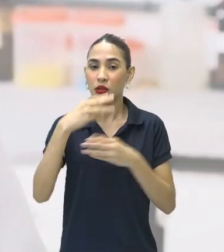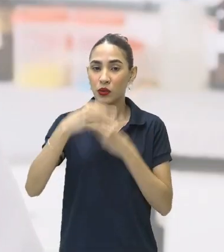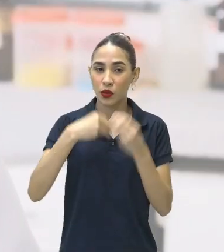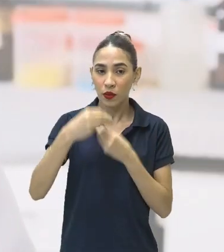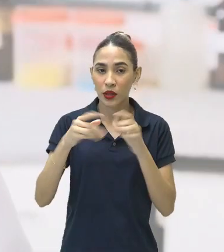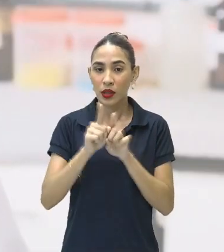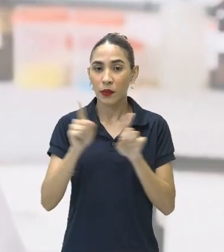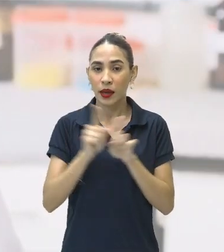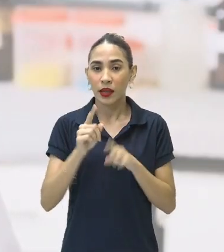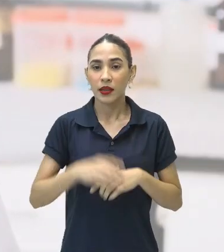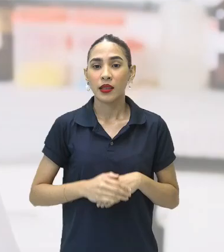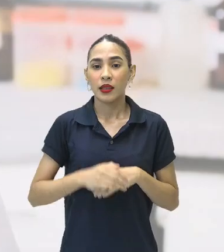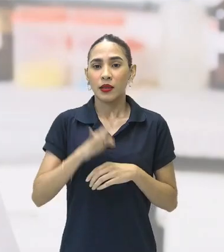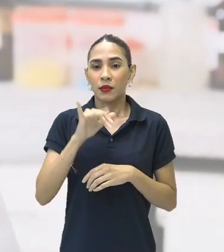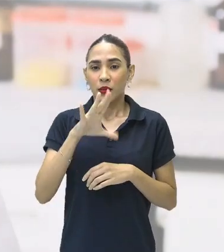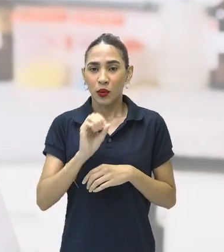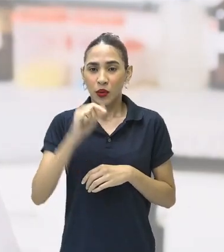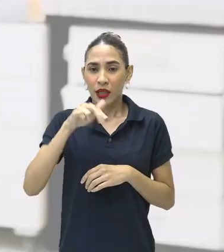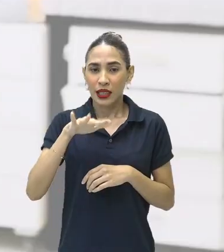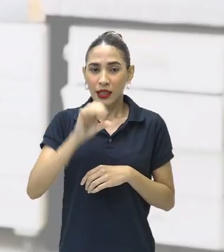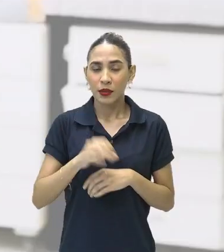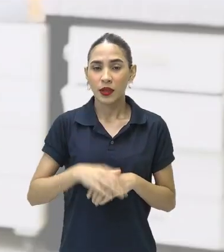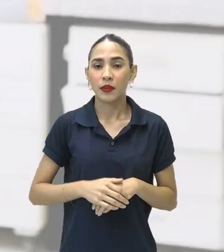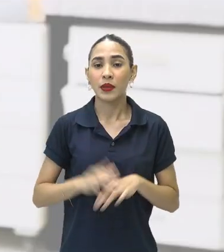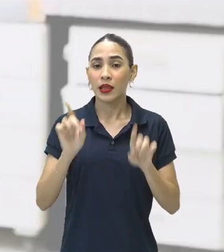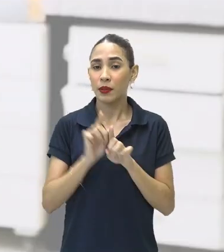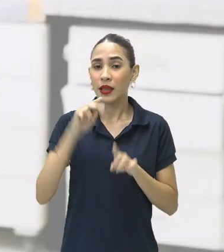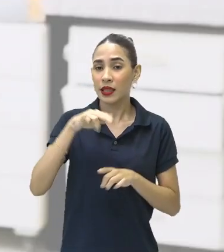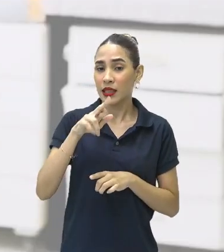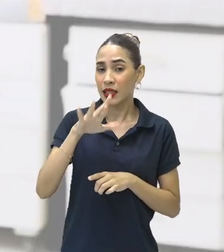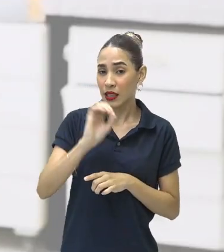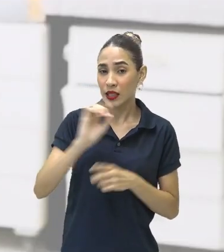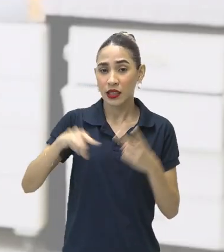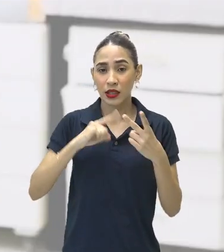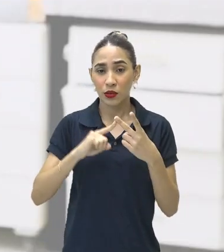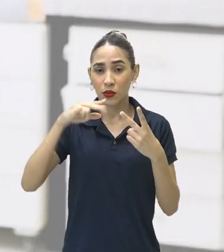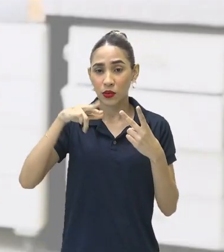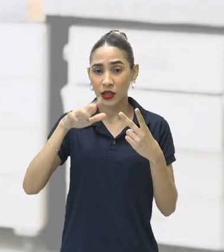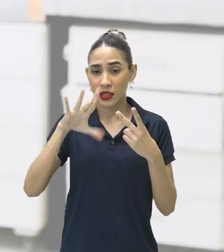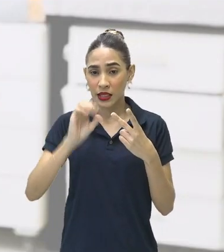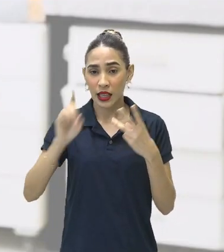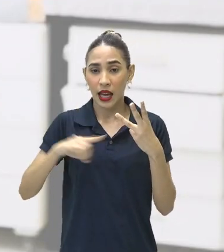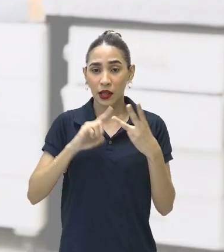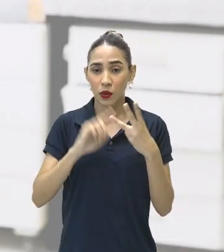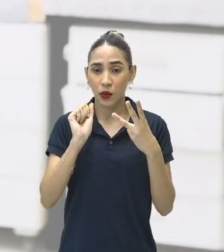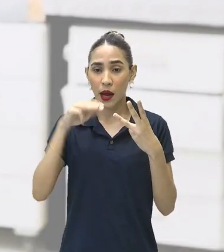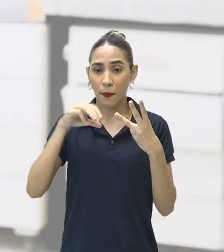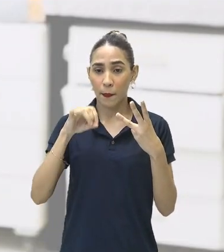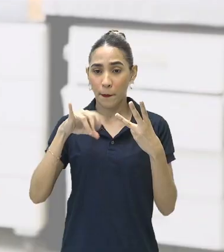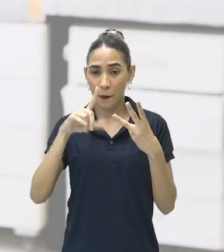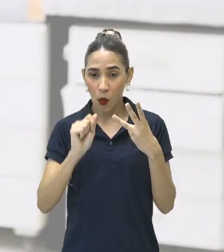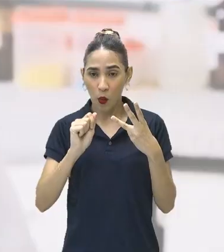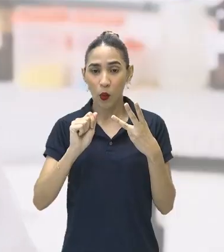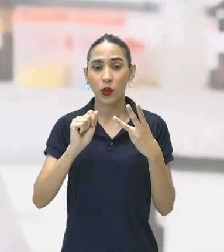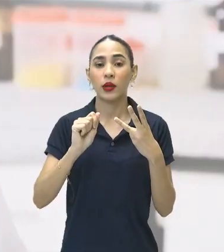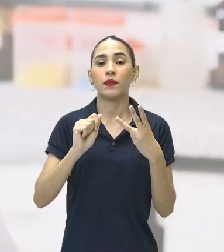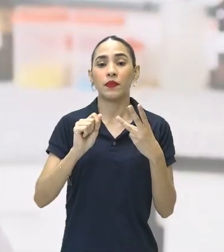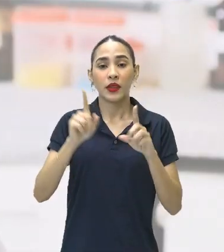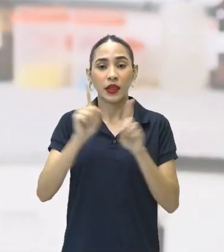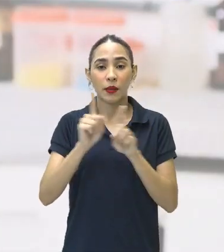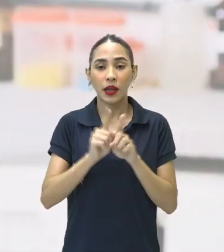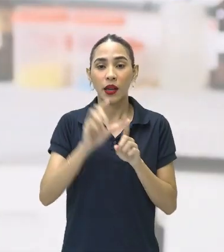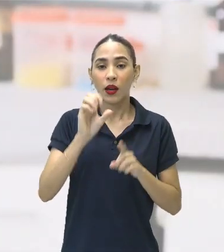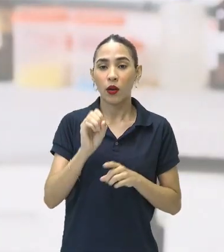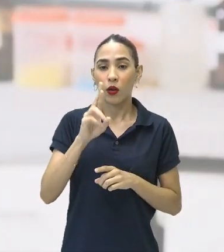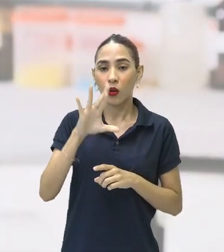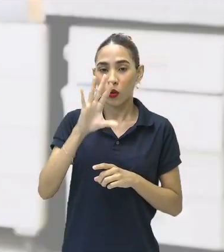demanda bioquímica de oxigênio, que é o DBO, nitrito, nitrato, amônia, que são os compostos nitrogenados,